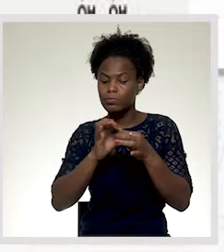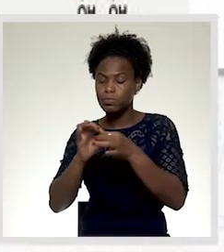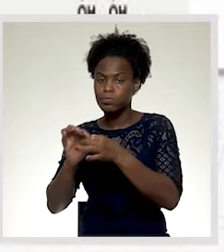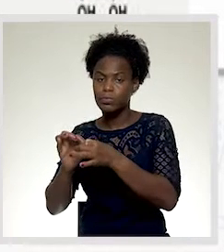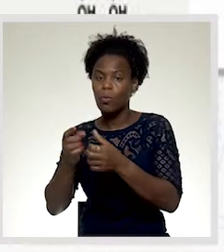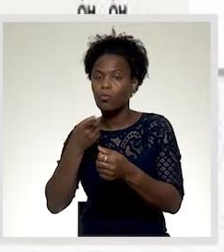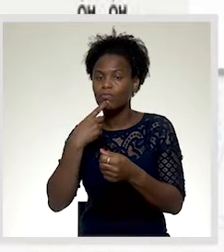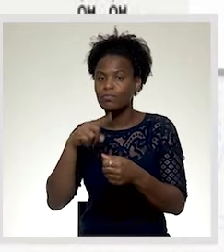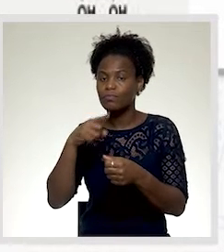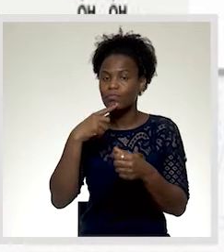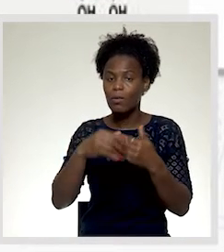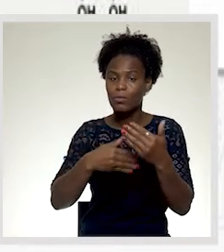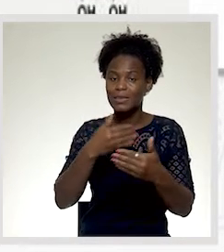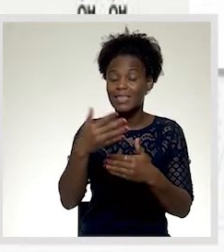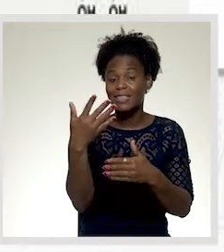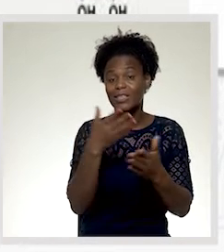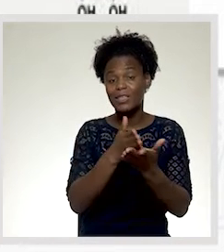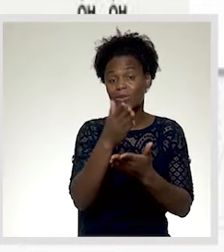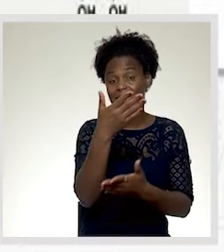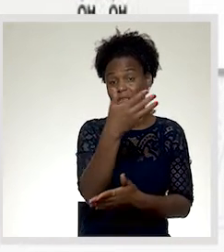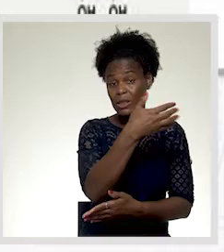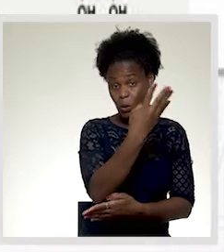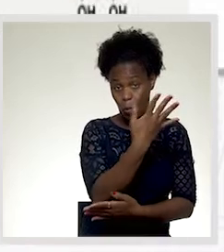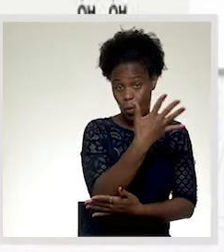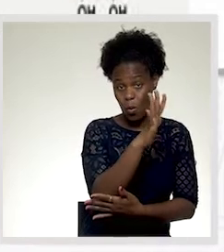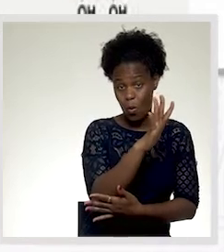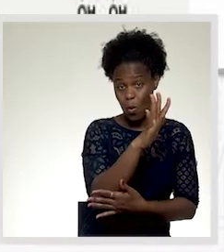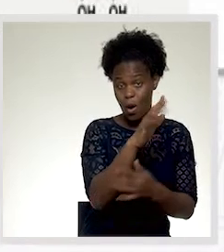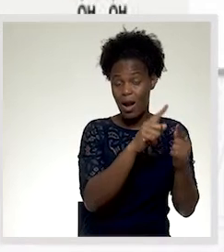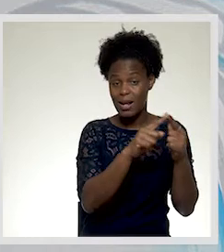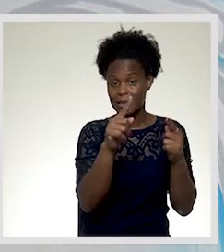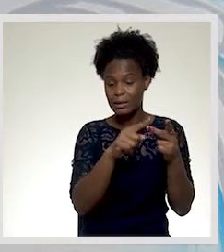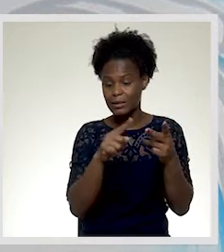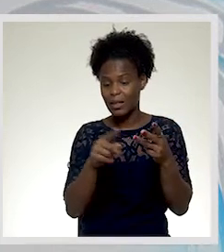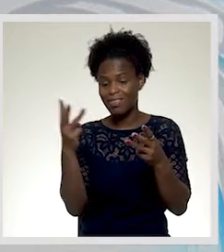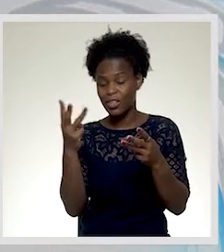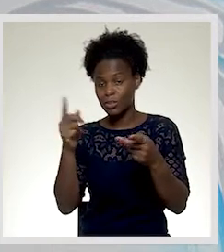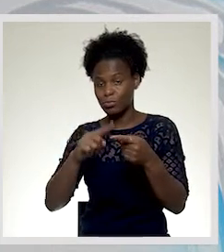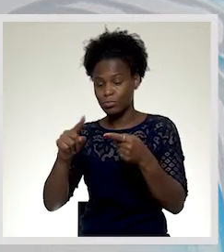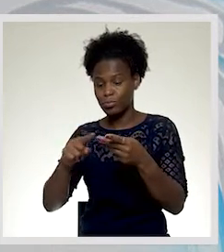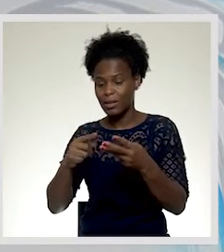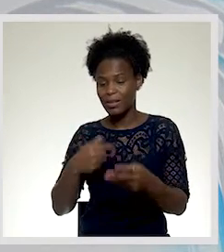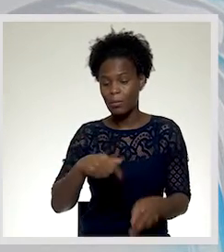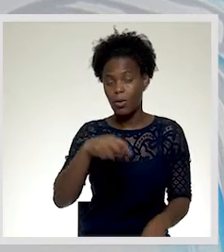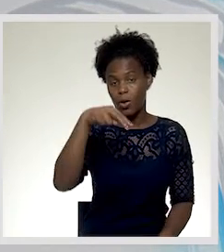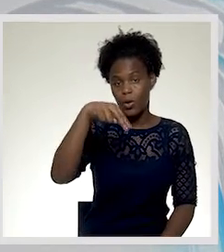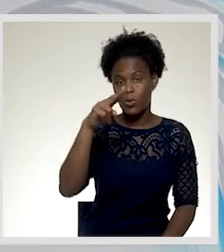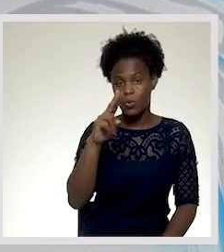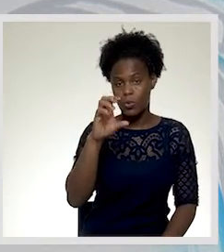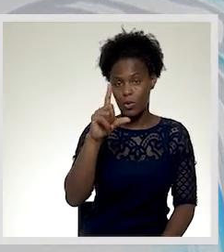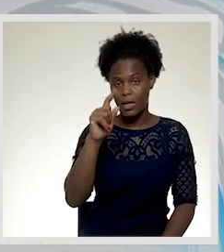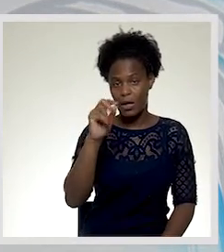cadeia, repetindo-se o processo na direção 5 linha, 3 linha. Vocês podem ver aqui, temos aqui os nucleótidos, temos